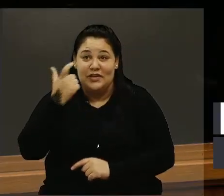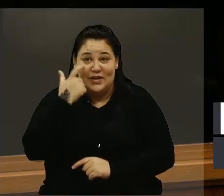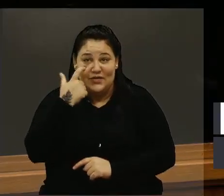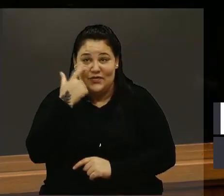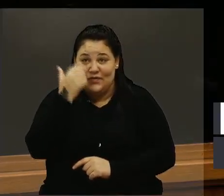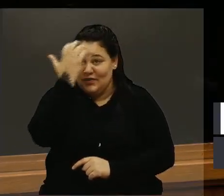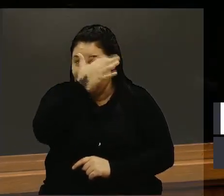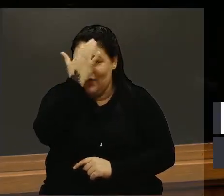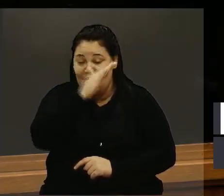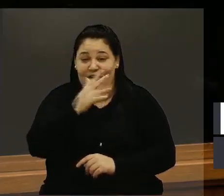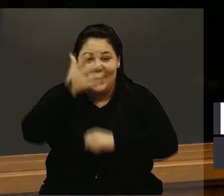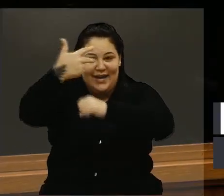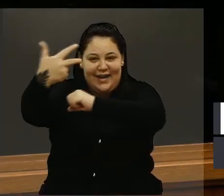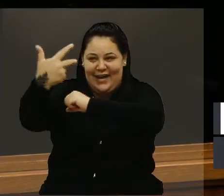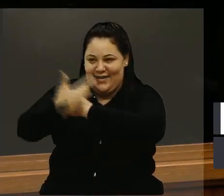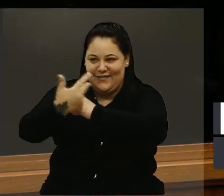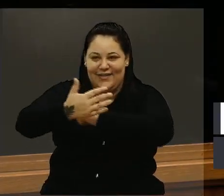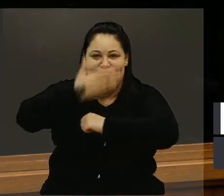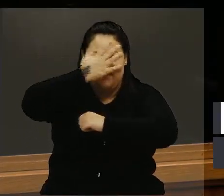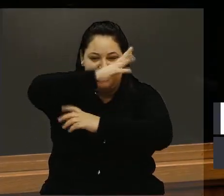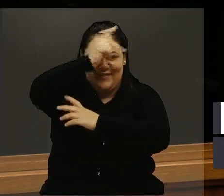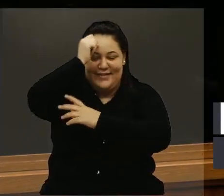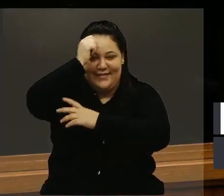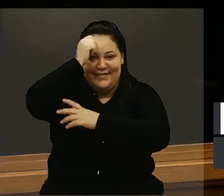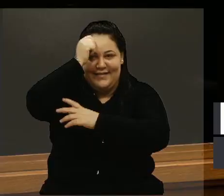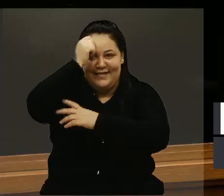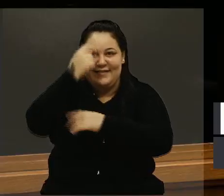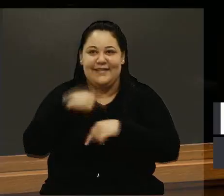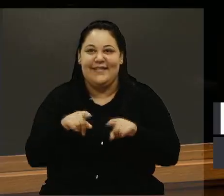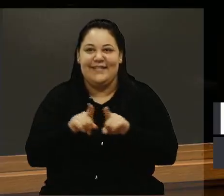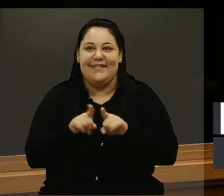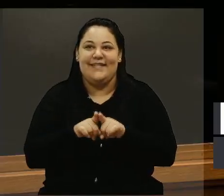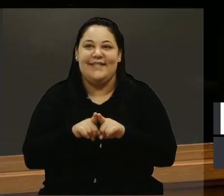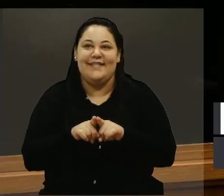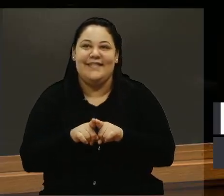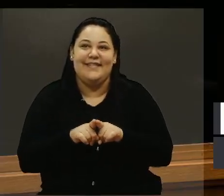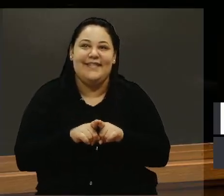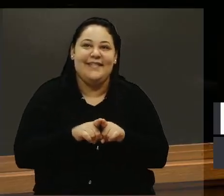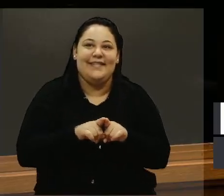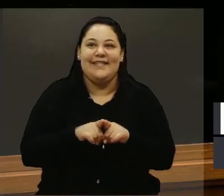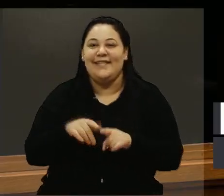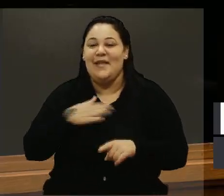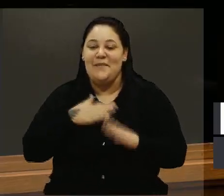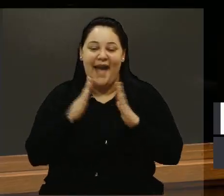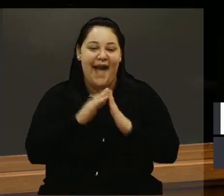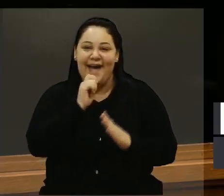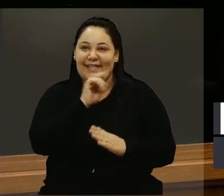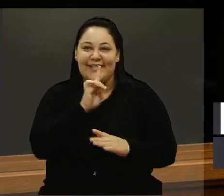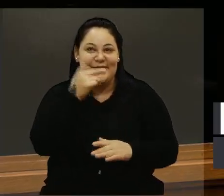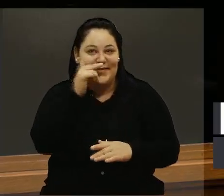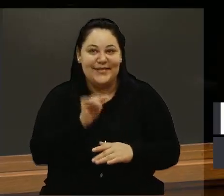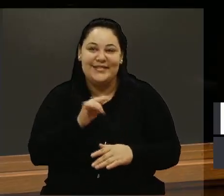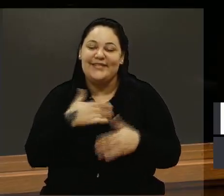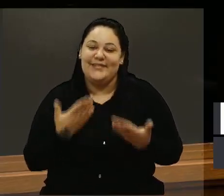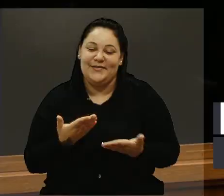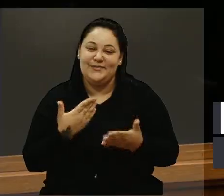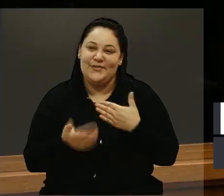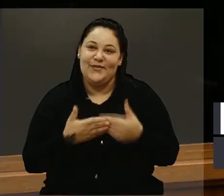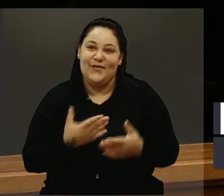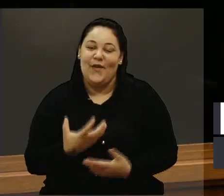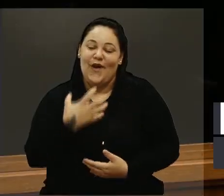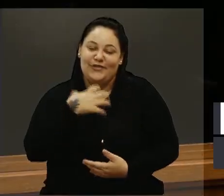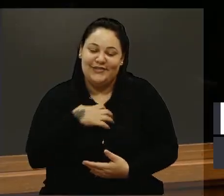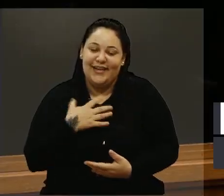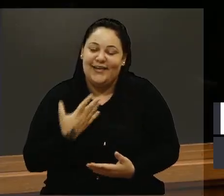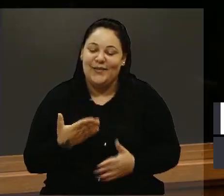frente da prefeitura, falando que eu ia implementar o comunismo. Nem na minha casa eu consegui implementar ainda, presidente. Então, de toda forma, eu tento implementar